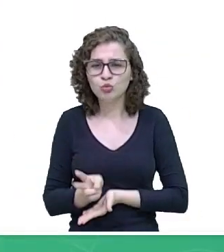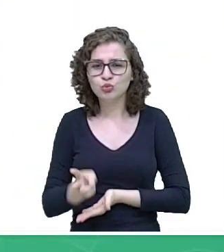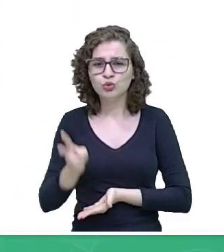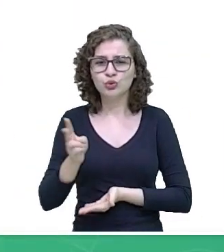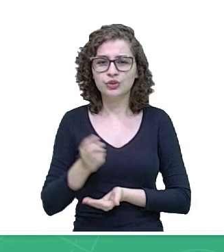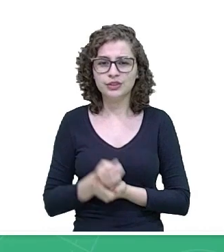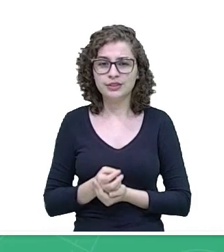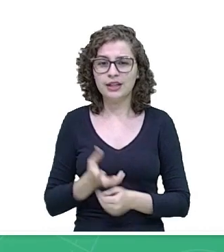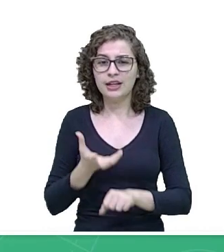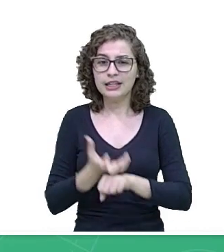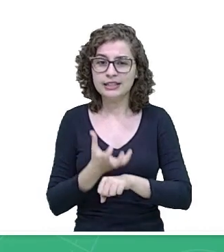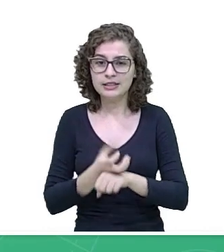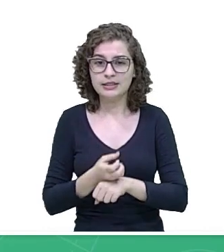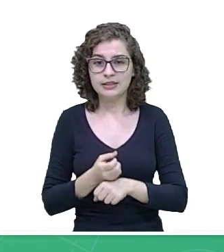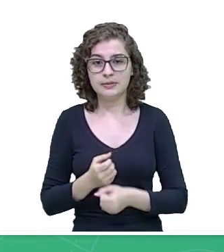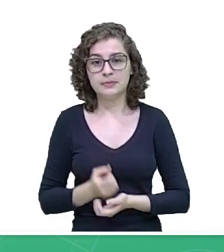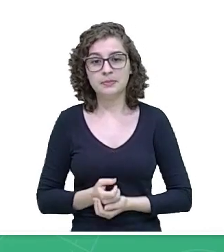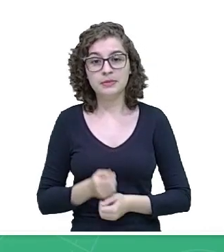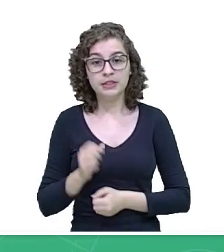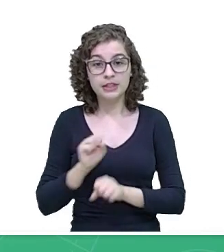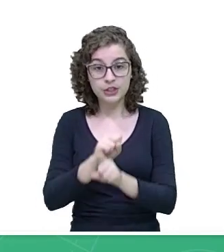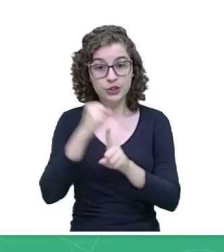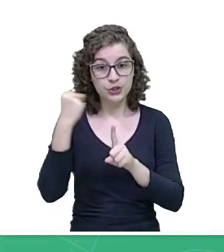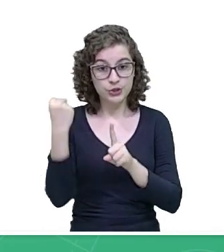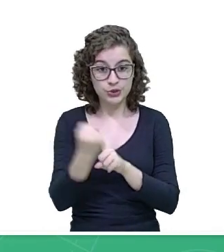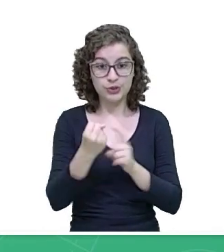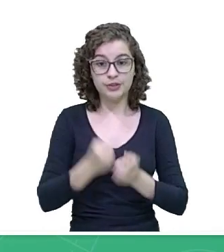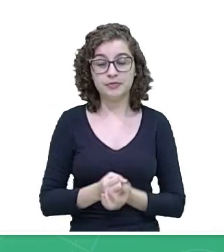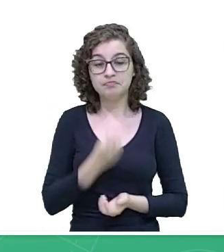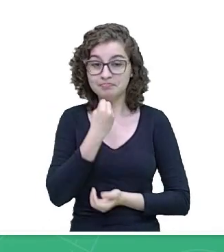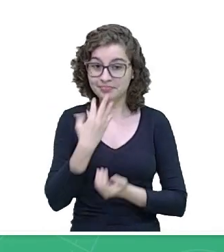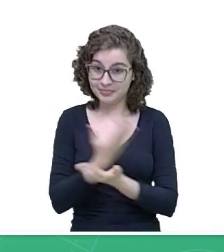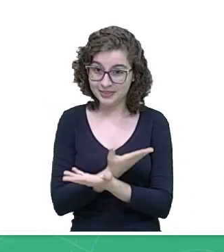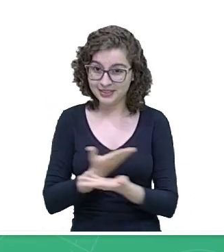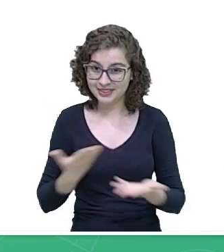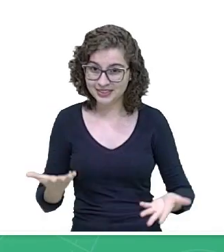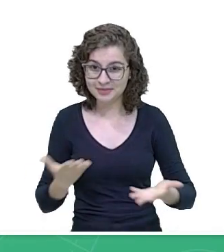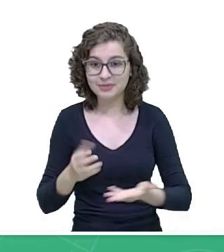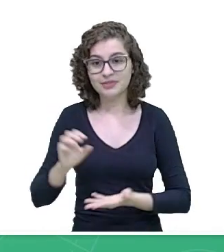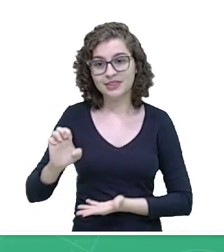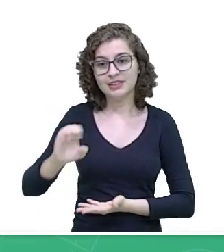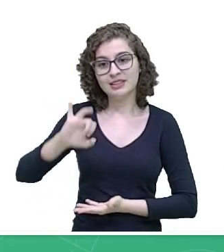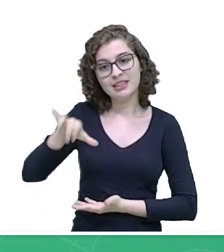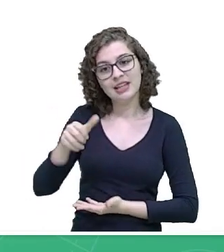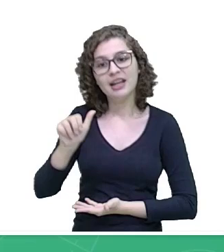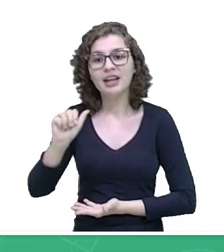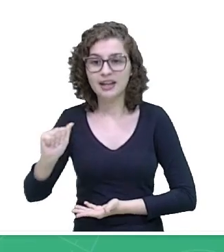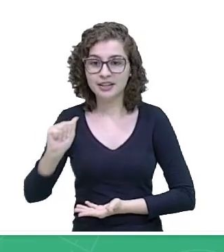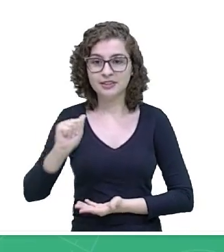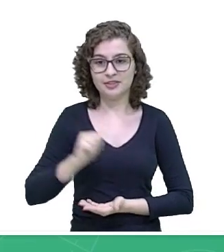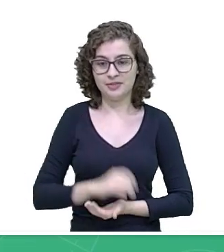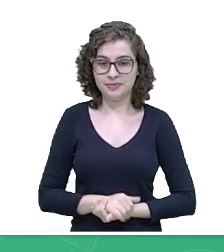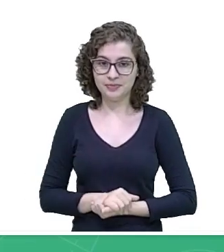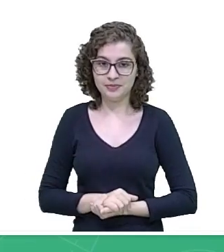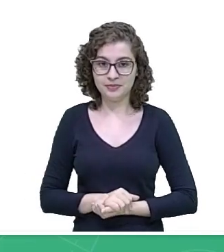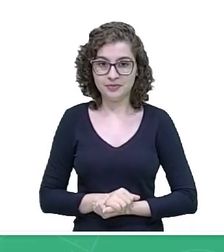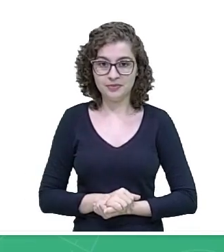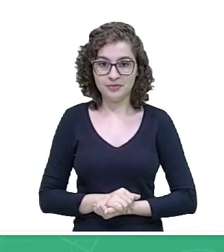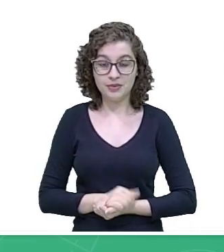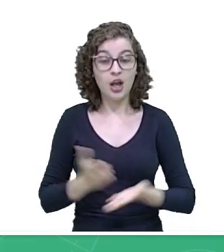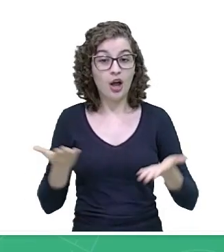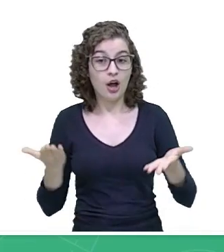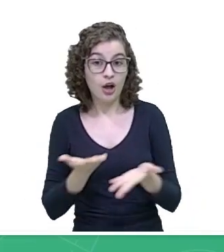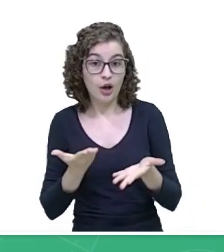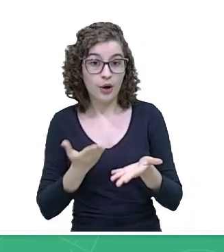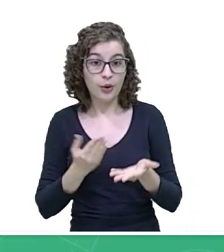aula 57 e bem-vindos todos que acompanham a Educação de Jovens e Adultos, décima fase. Vamos fazer